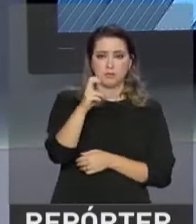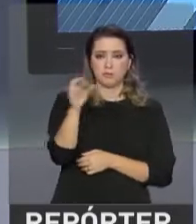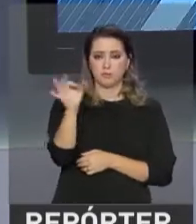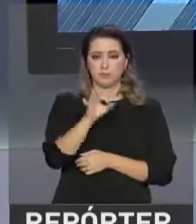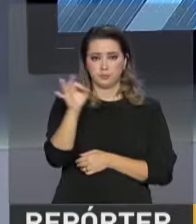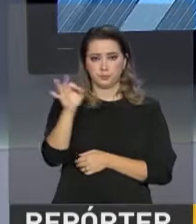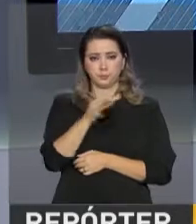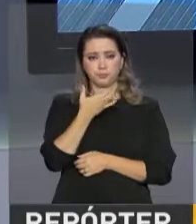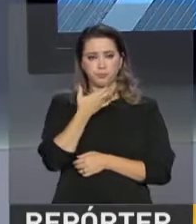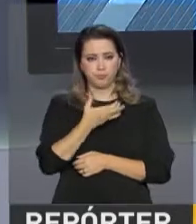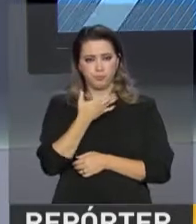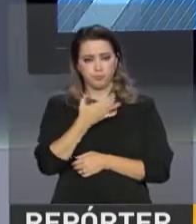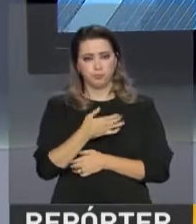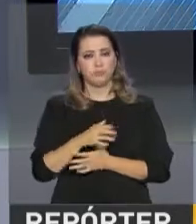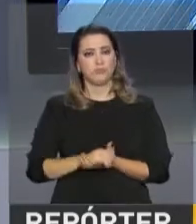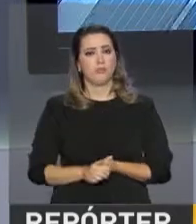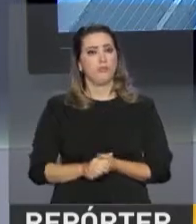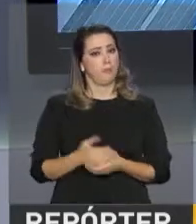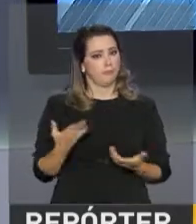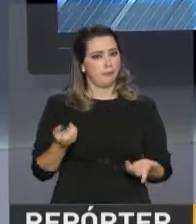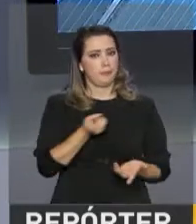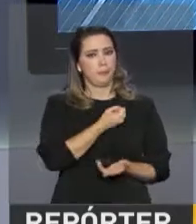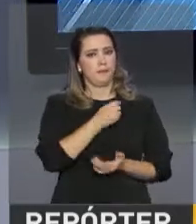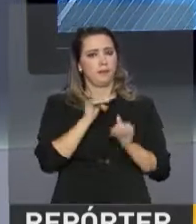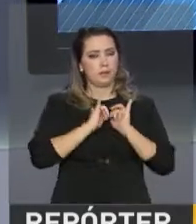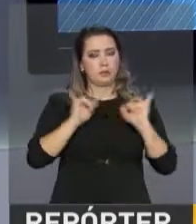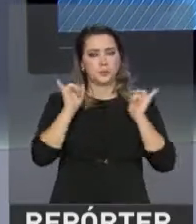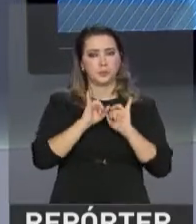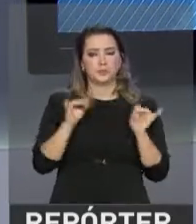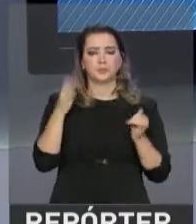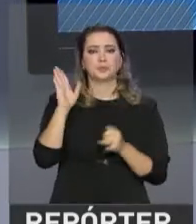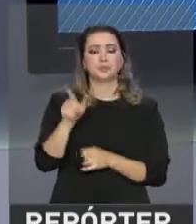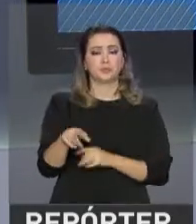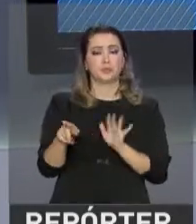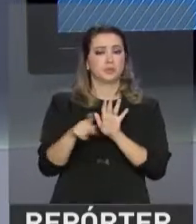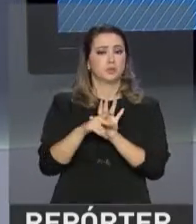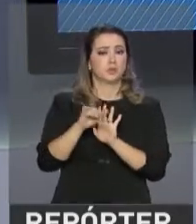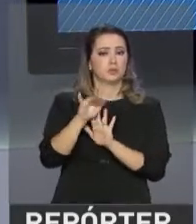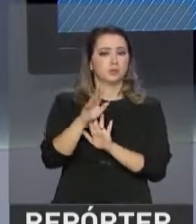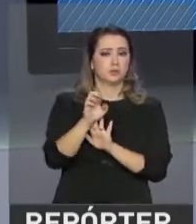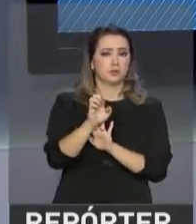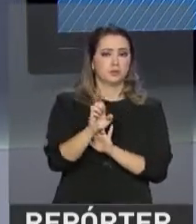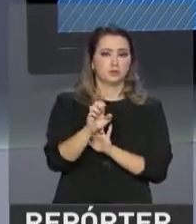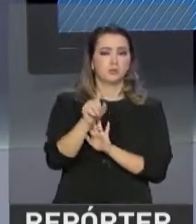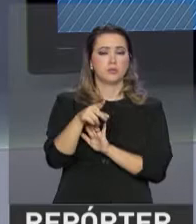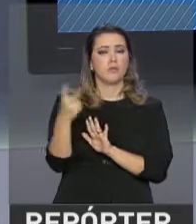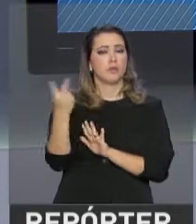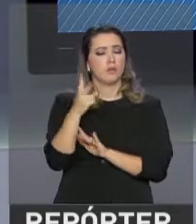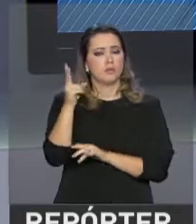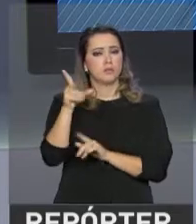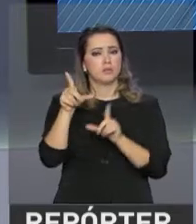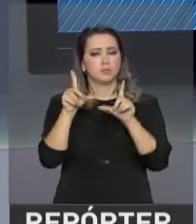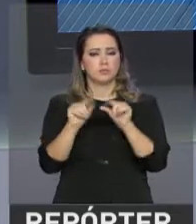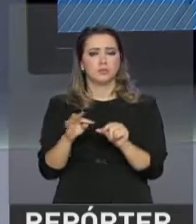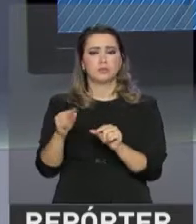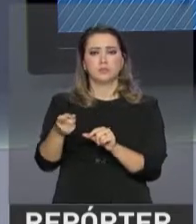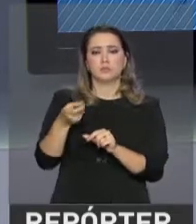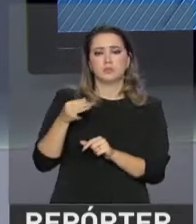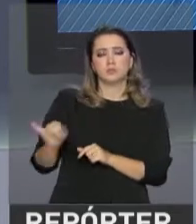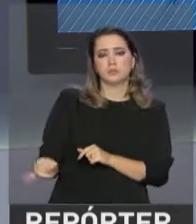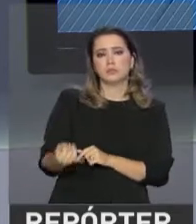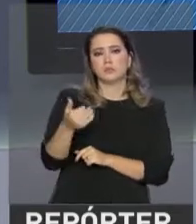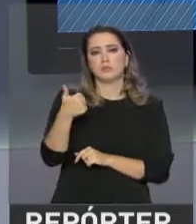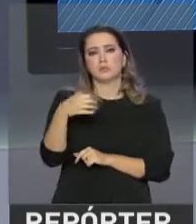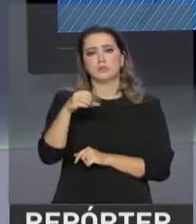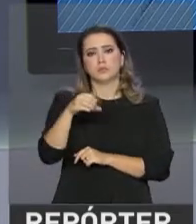em dezembro de 2017 os dados foram divulgados nesta terça-feira pelo ibge é a segunda menor taxa para o mês de janeiro